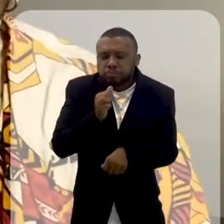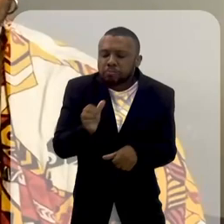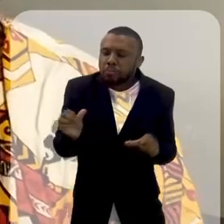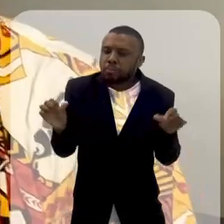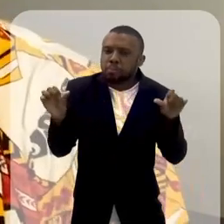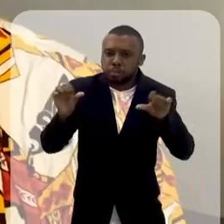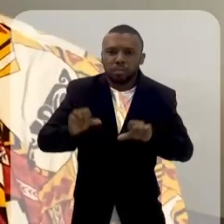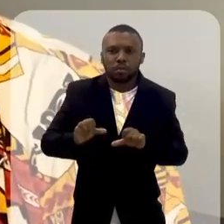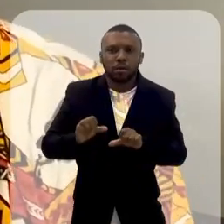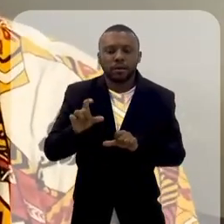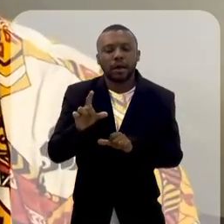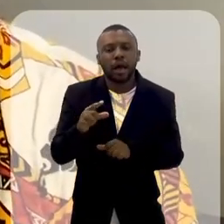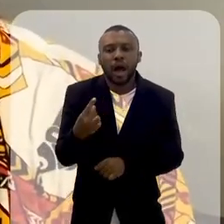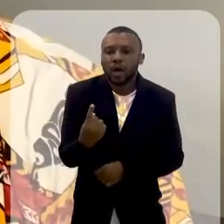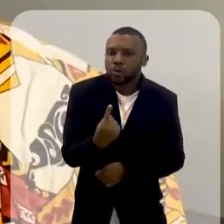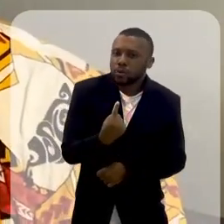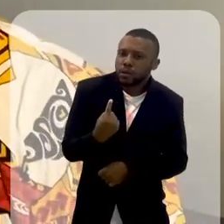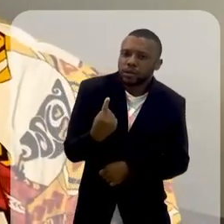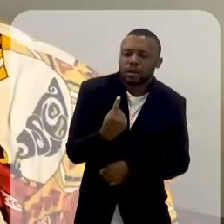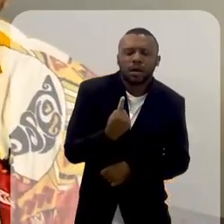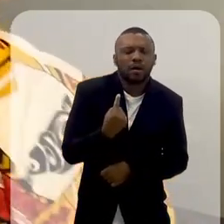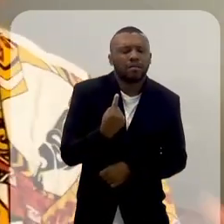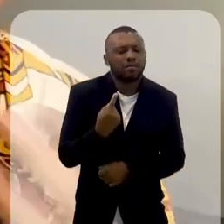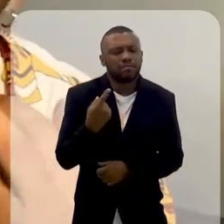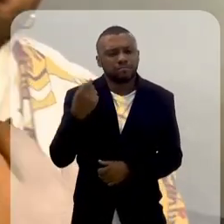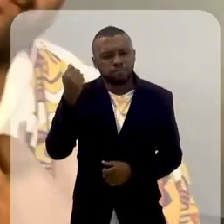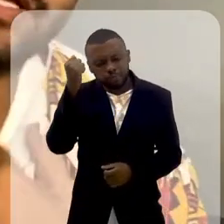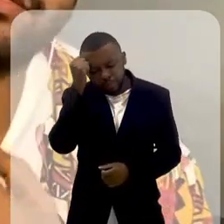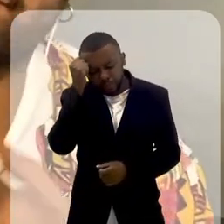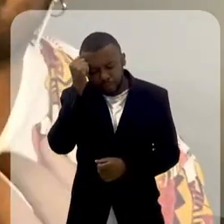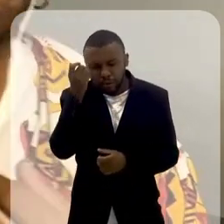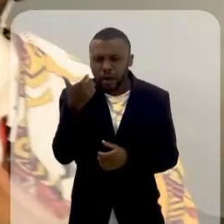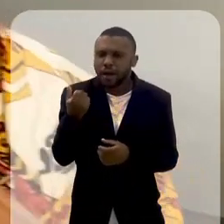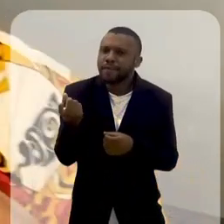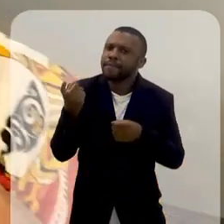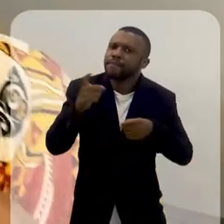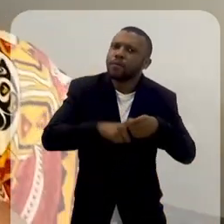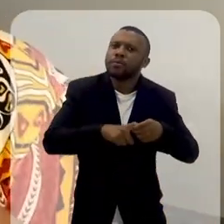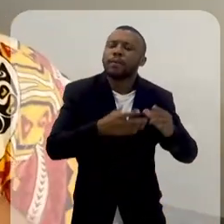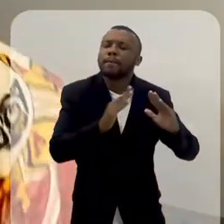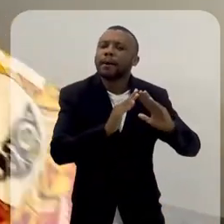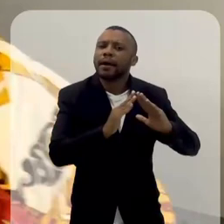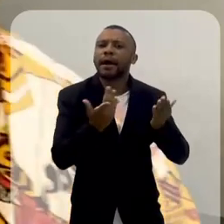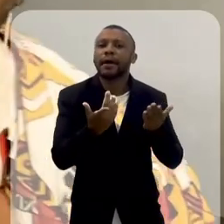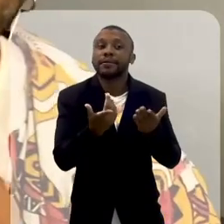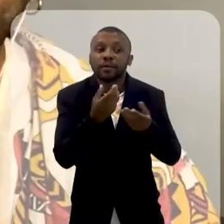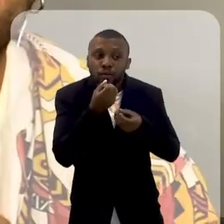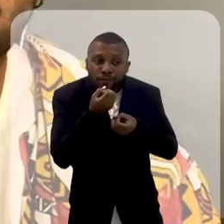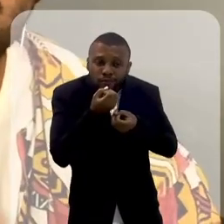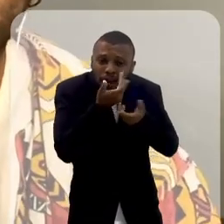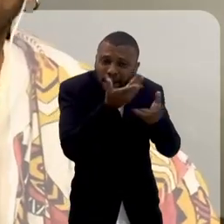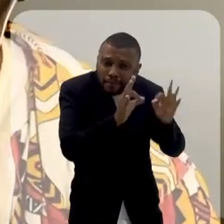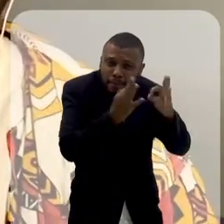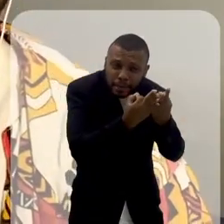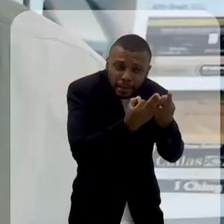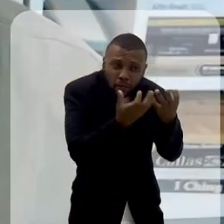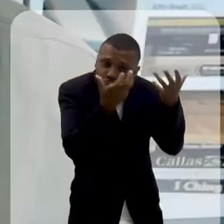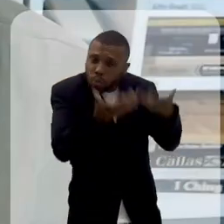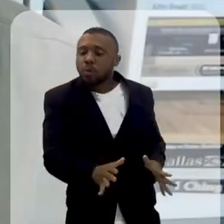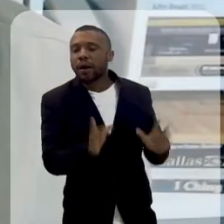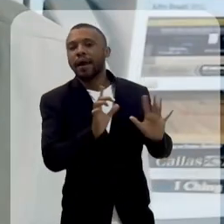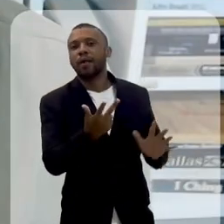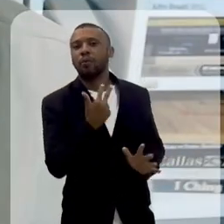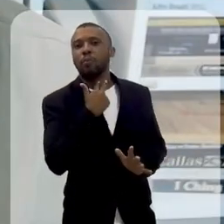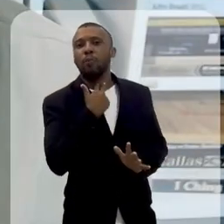depressivo da minha vida, num momento muito triste, que é a solidão, vontade de voltar para casa. É não poder falar para a família que quer voltar para